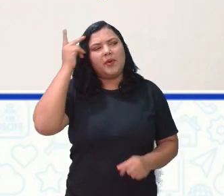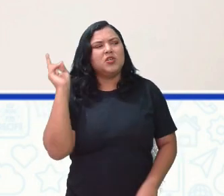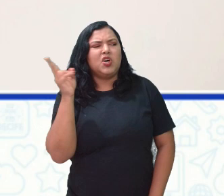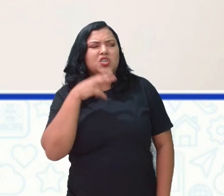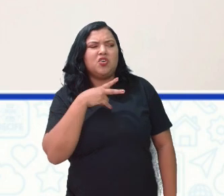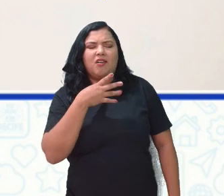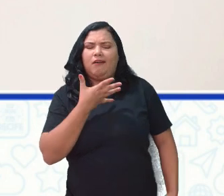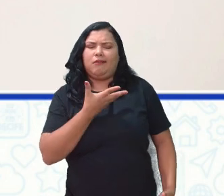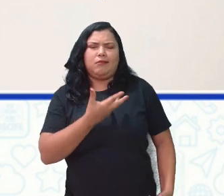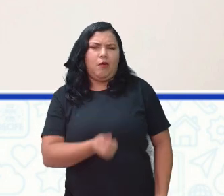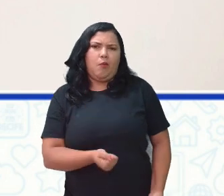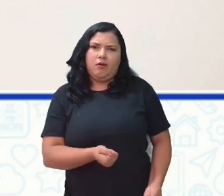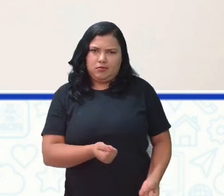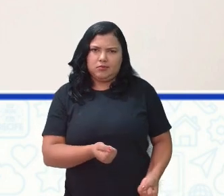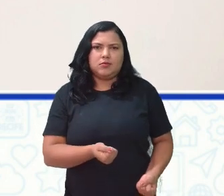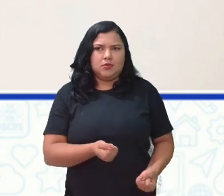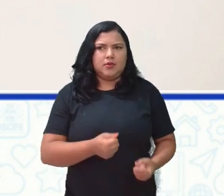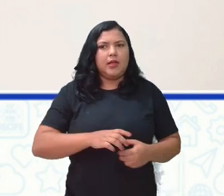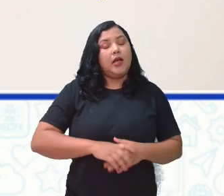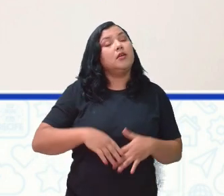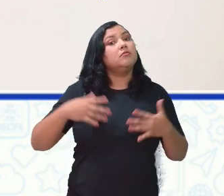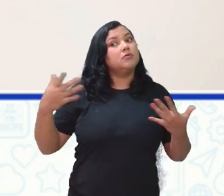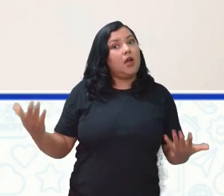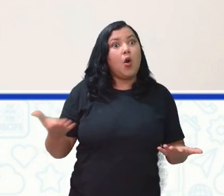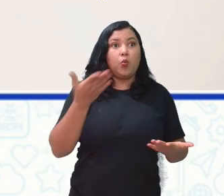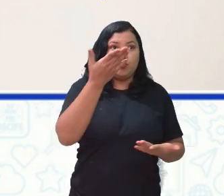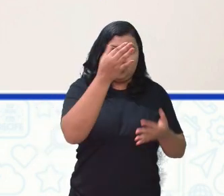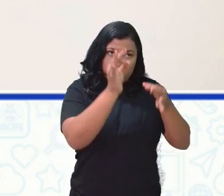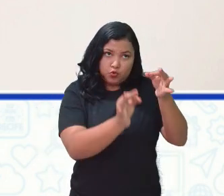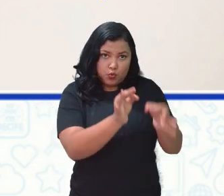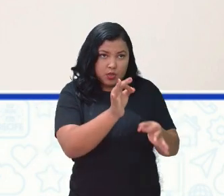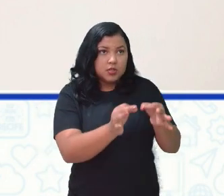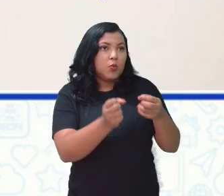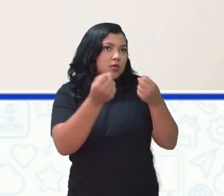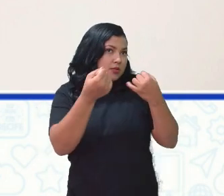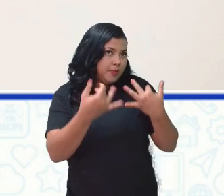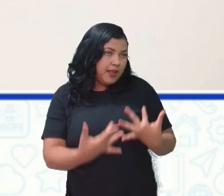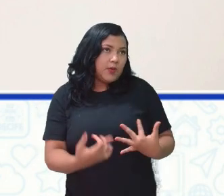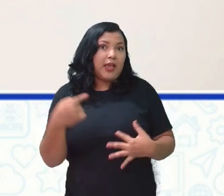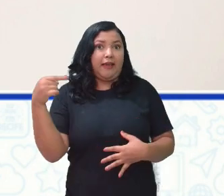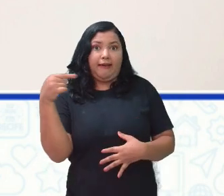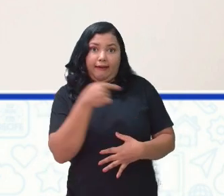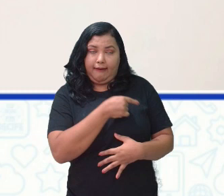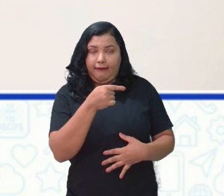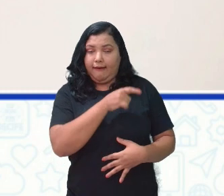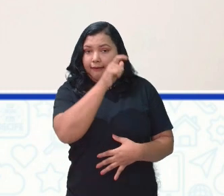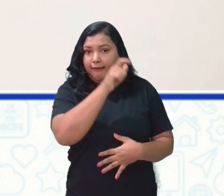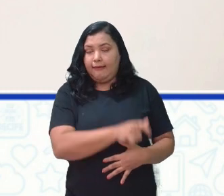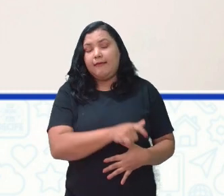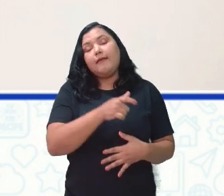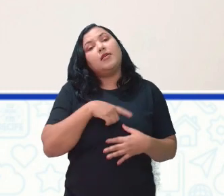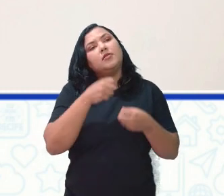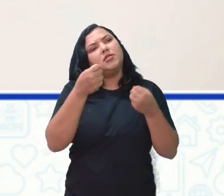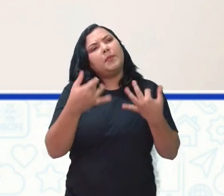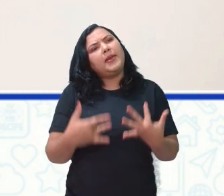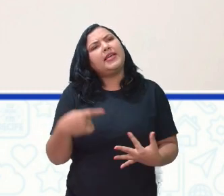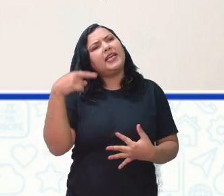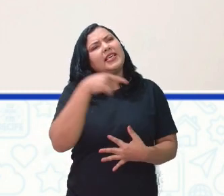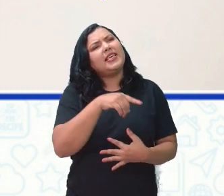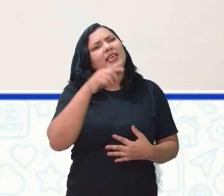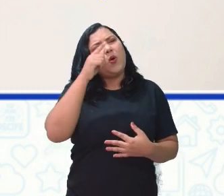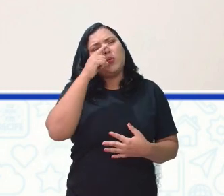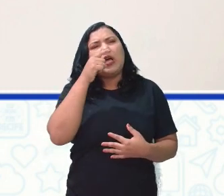discordam. Argumento, Vossa Excelência, que, não obstante ele alegue que o hábito não causa o